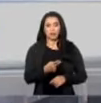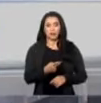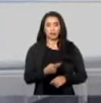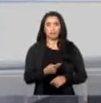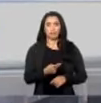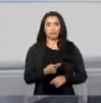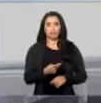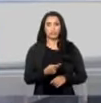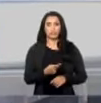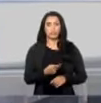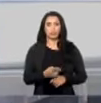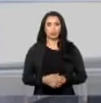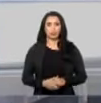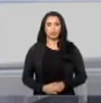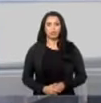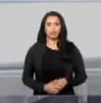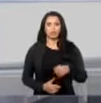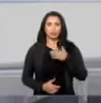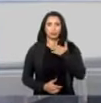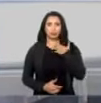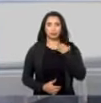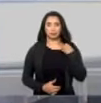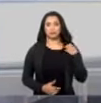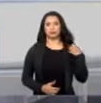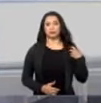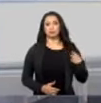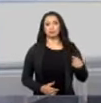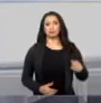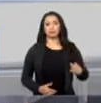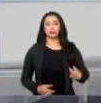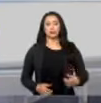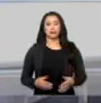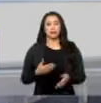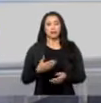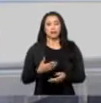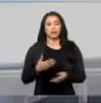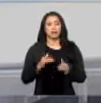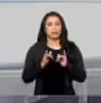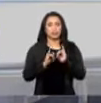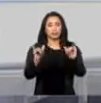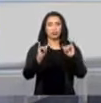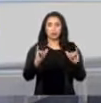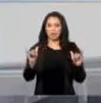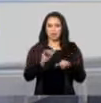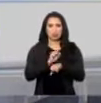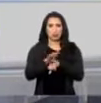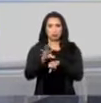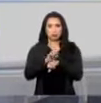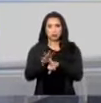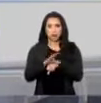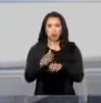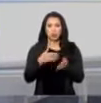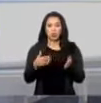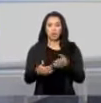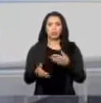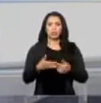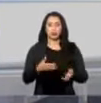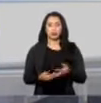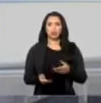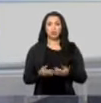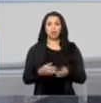de receber qualquer tipo de informação dos senhores e me coloco à disposição do tribunal,